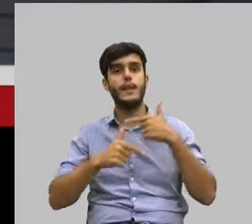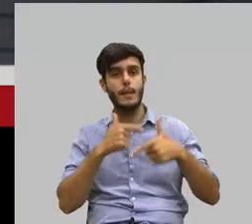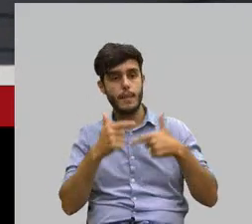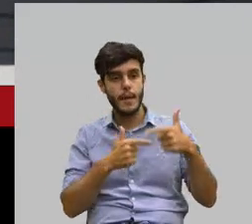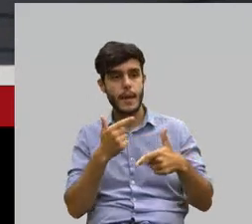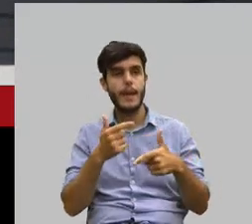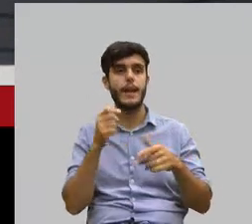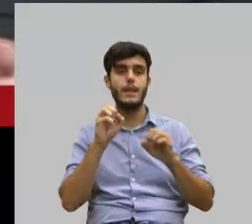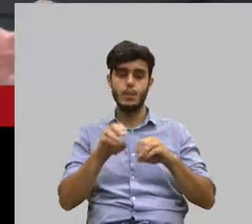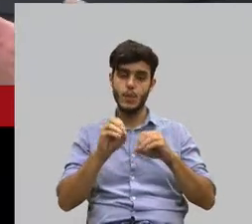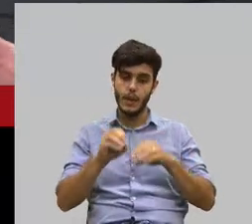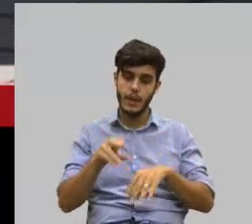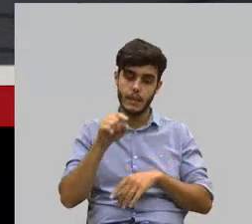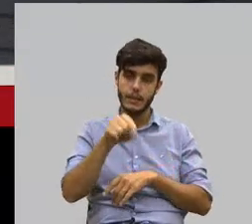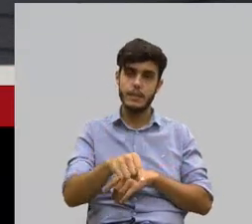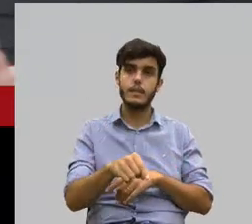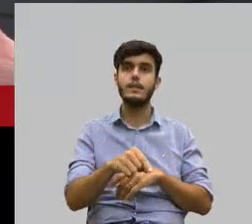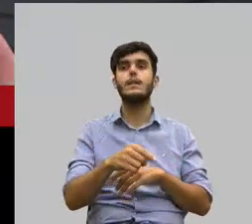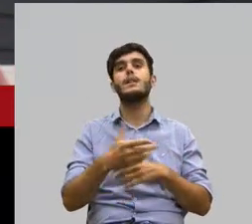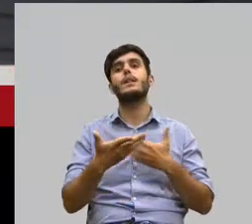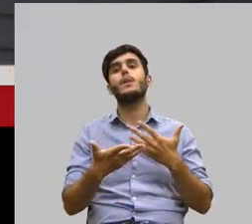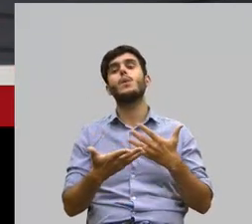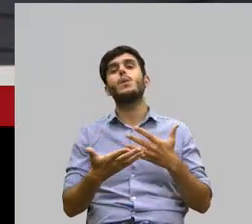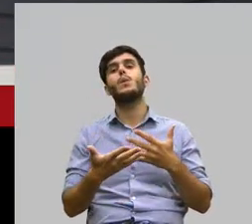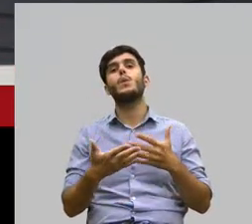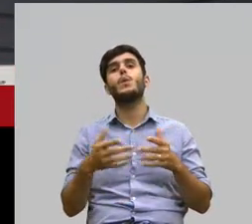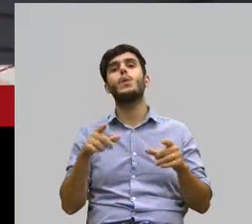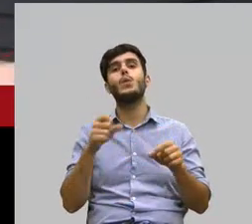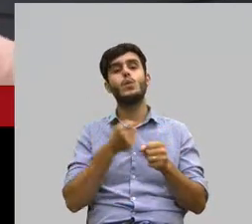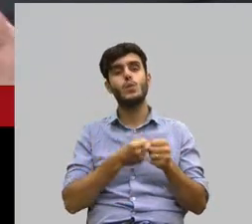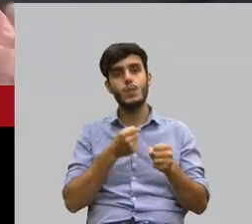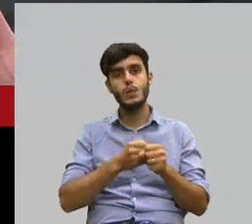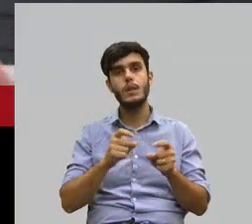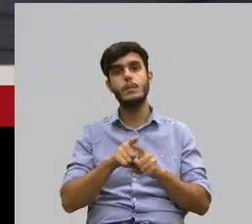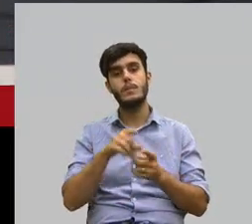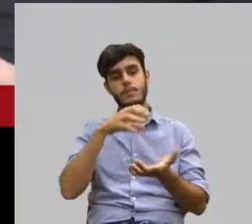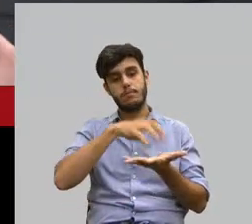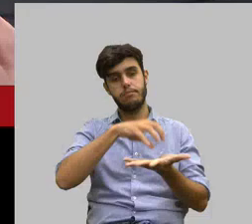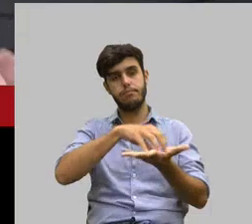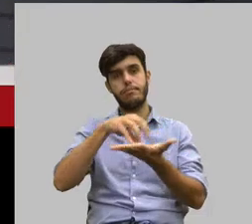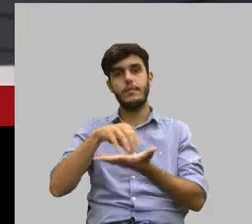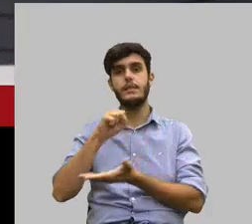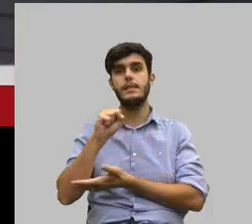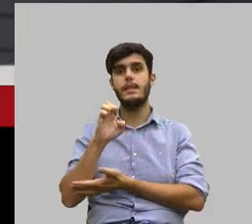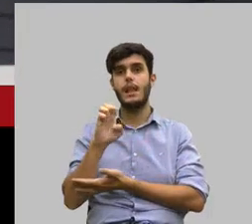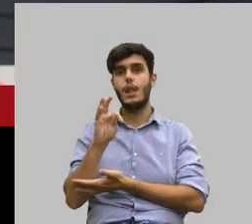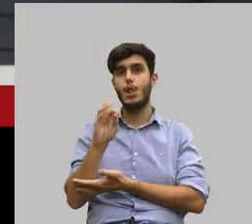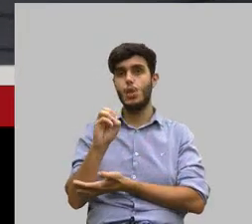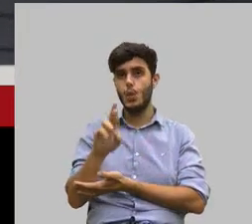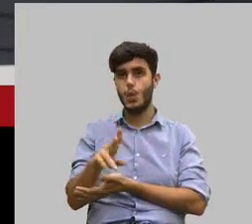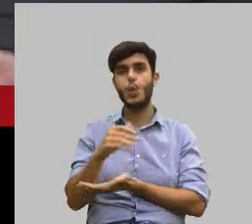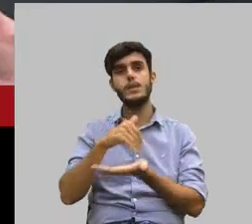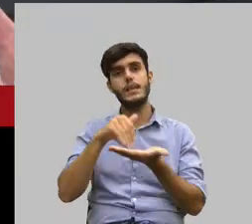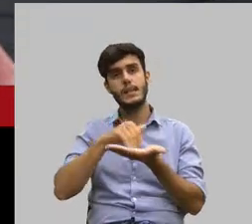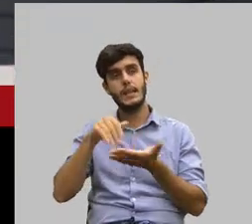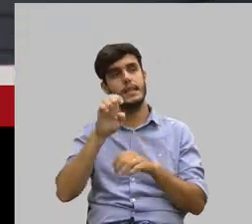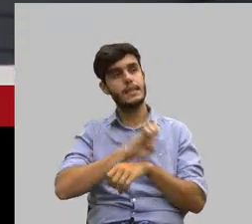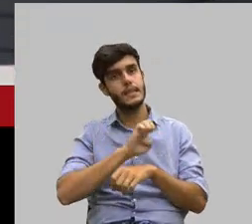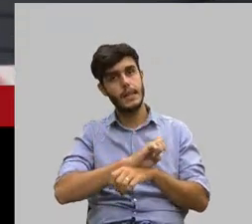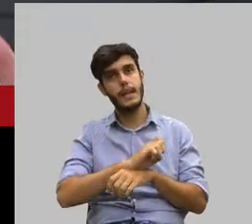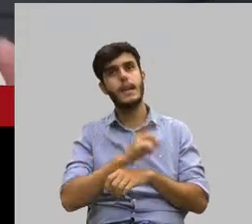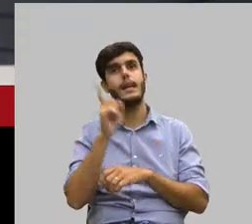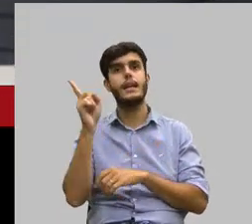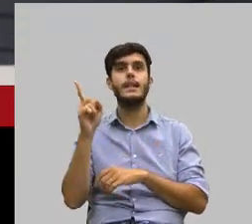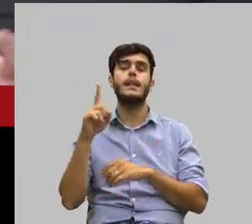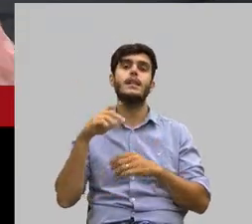educativas inclusive multissetoriais né trabalho com outras secretarias de estado a exemplo da Secretaria de Estado de